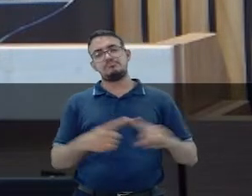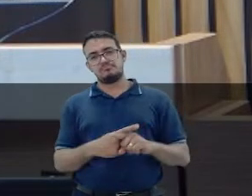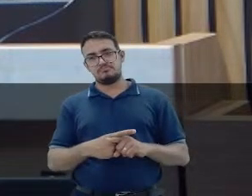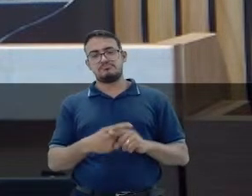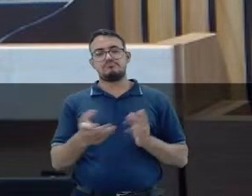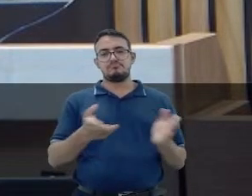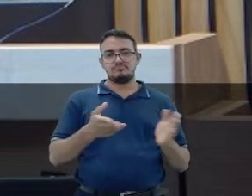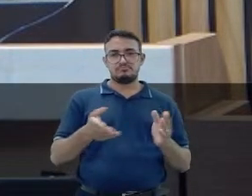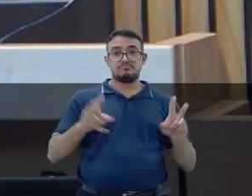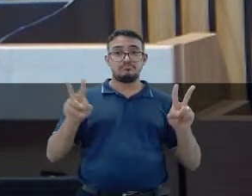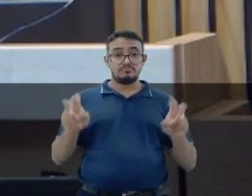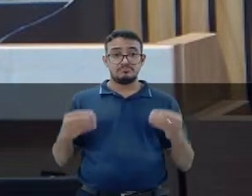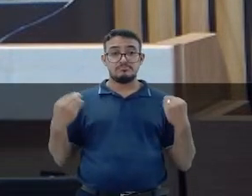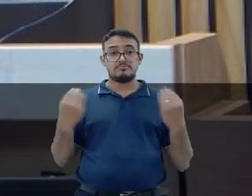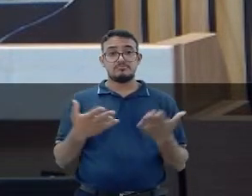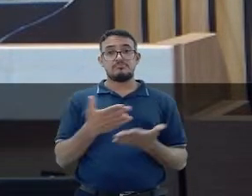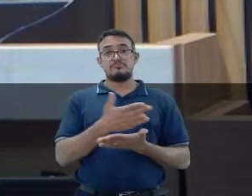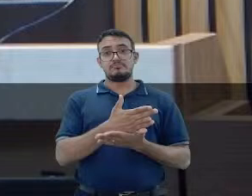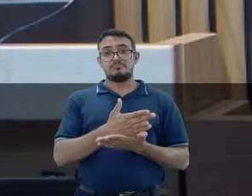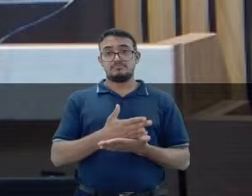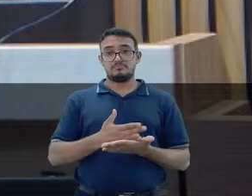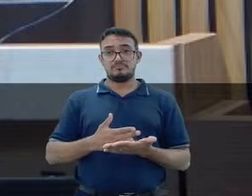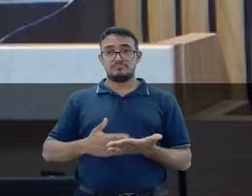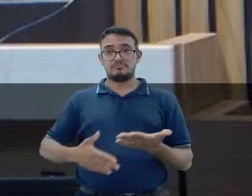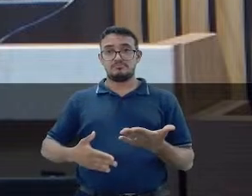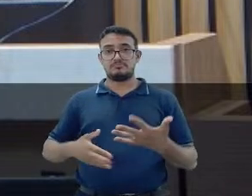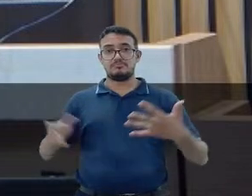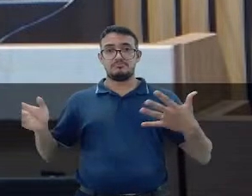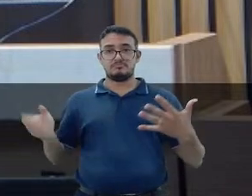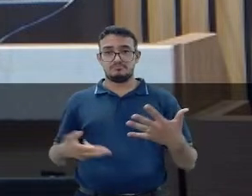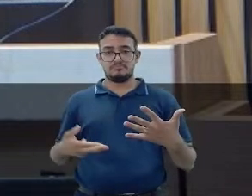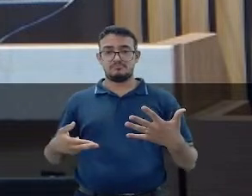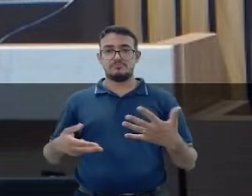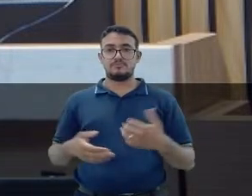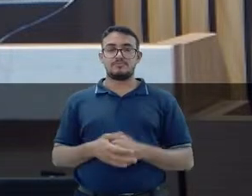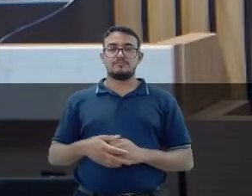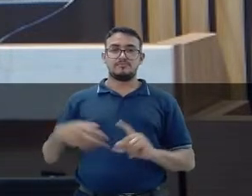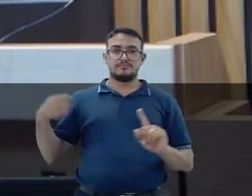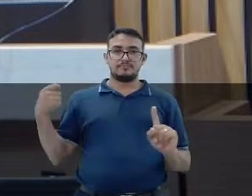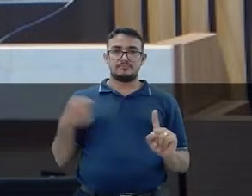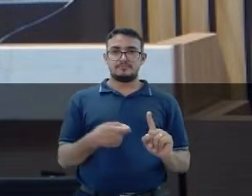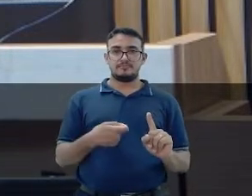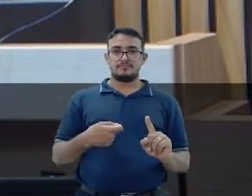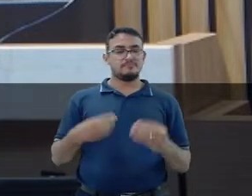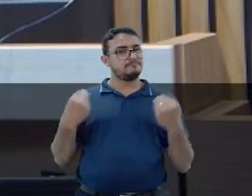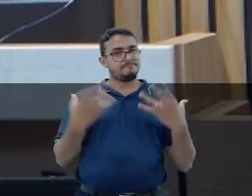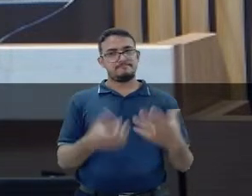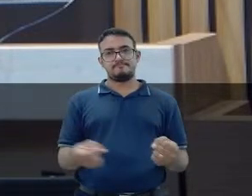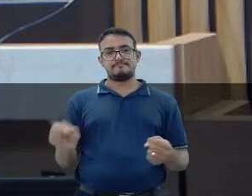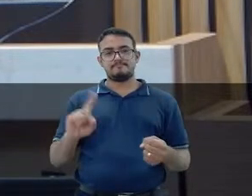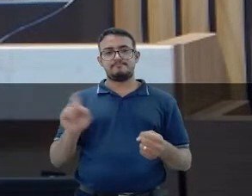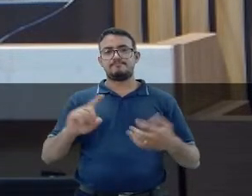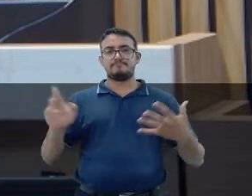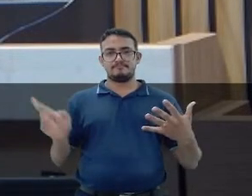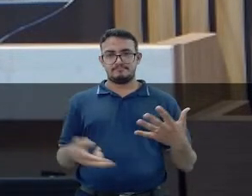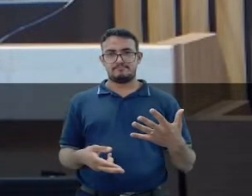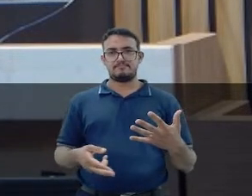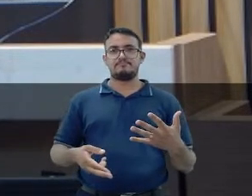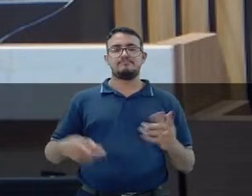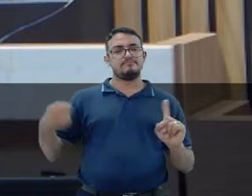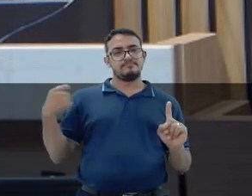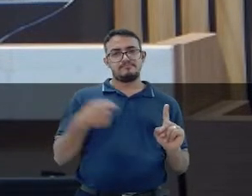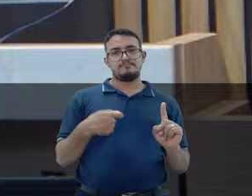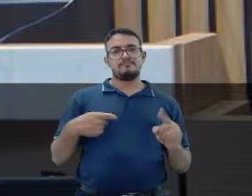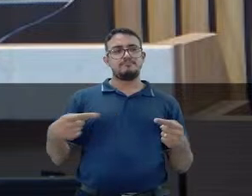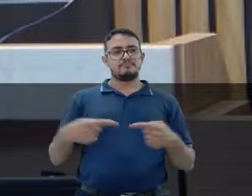partes. E, no mérito, dar parcial provimento ao recurso da reclamada e negar provimento ao recurso do reclamante nos termos